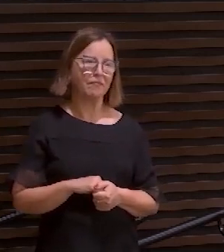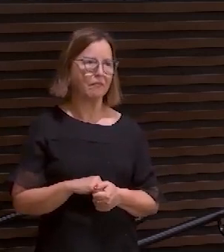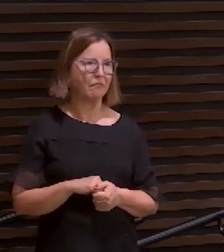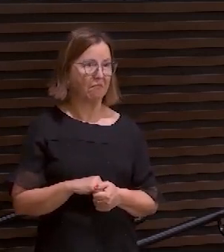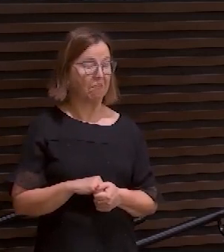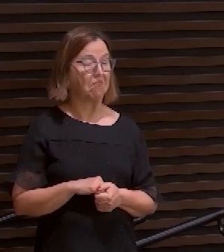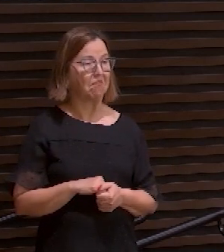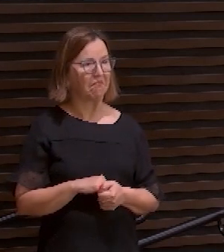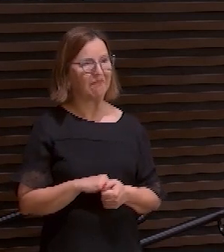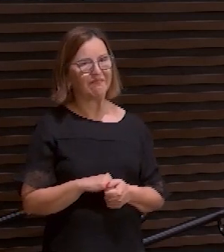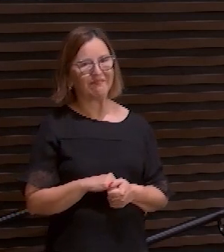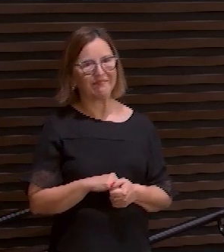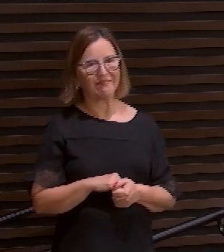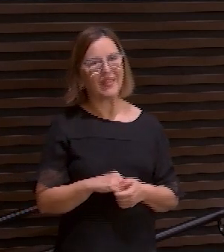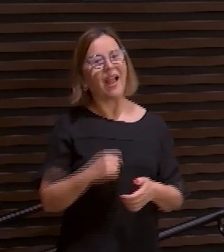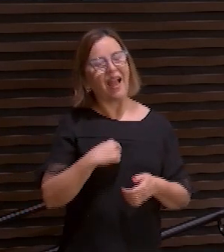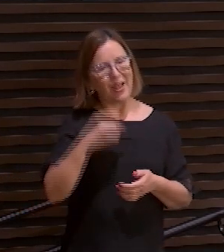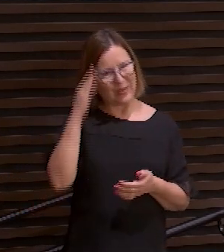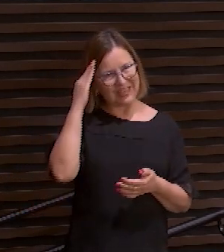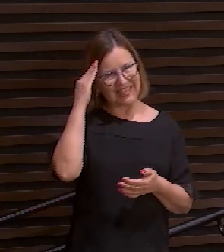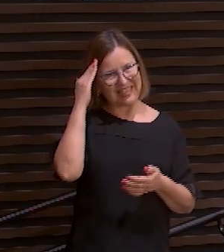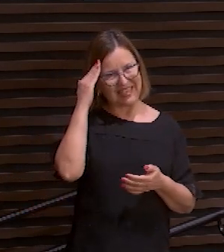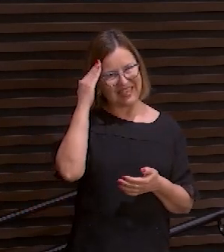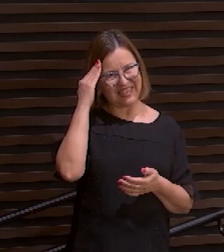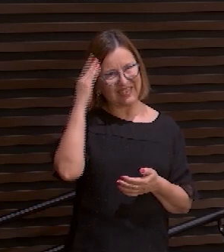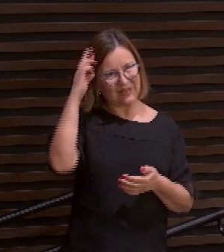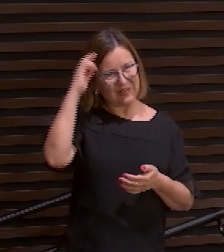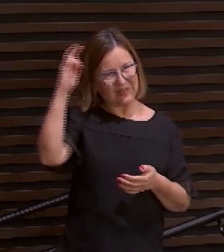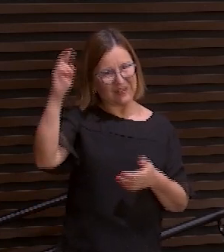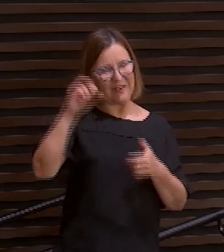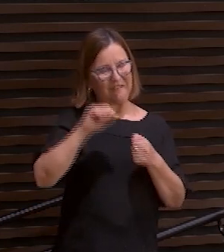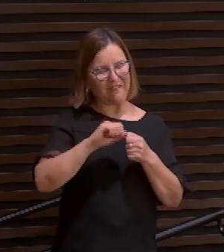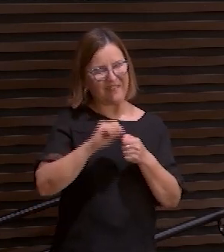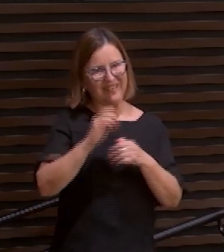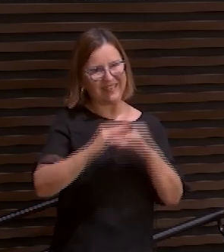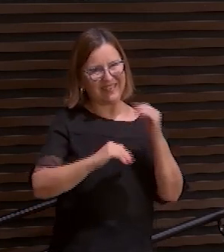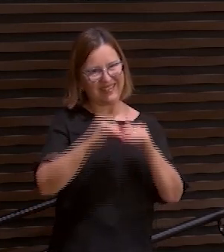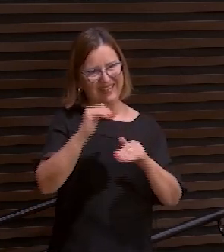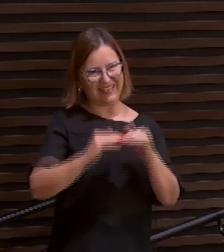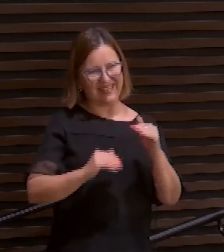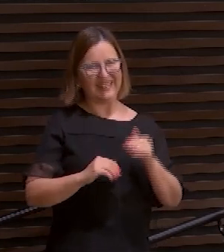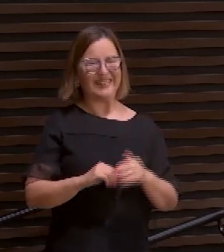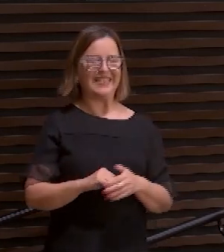Oh, eu sei, o Senhor vai fazer.